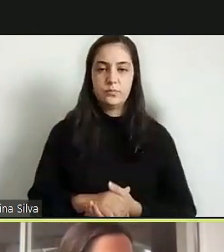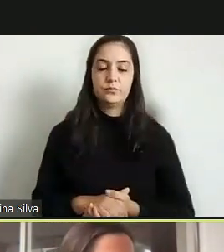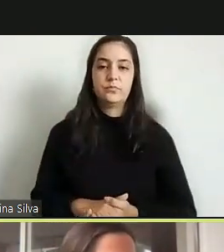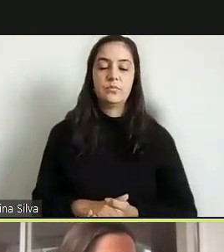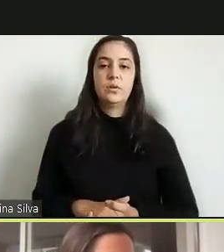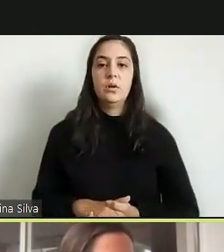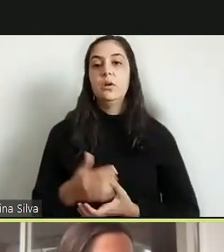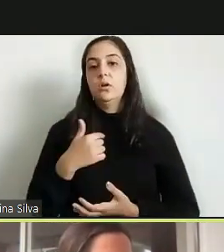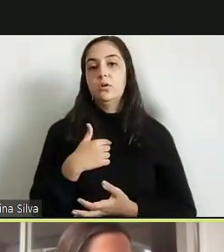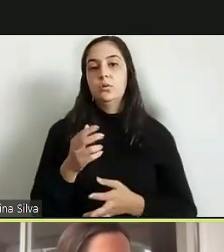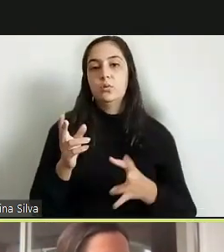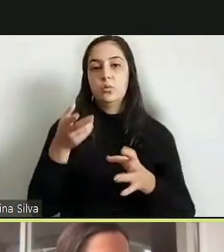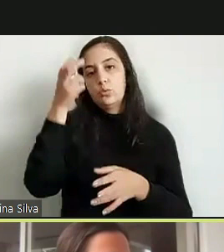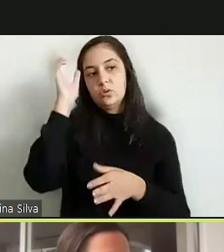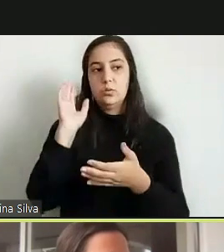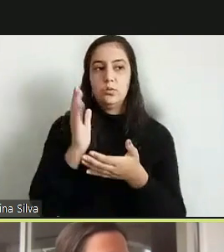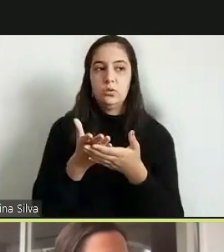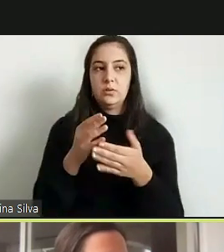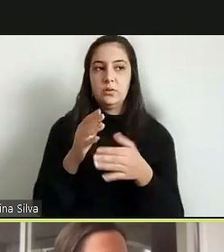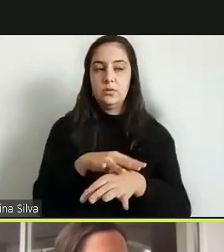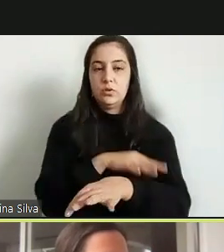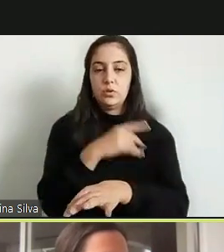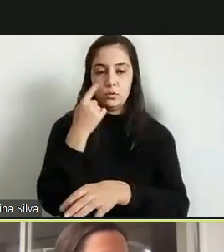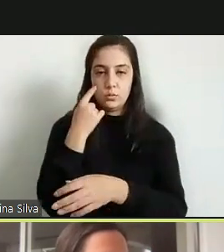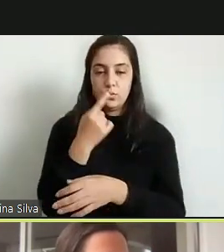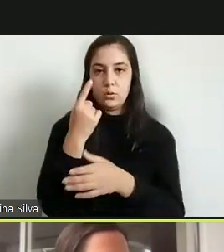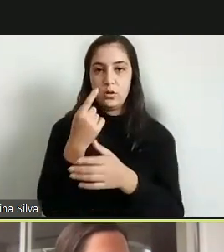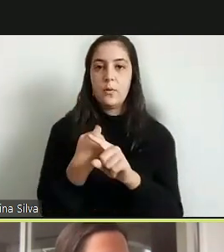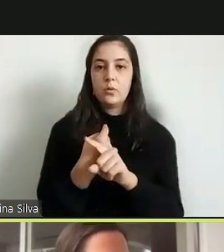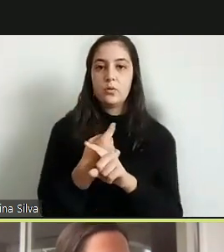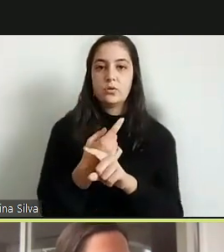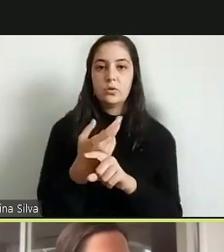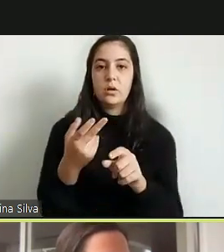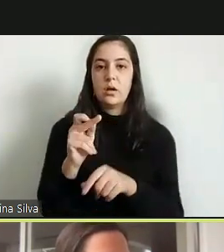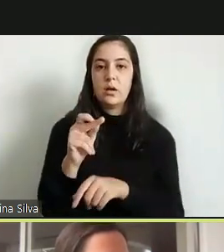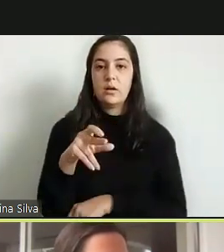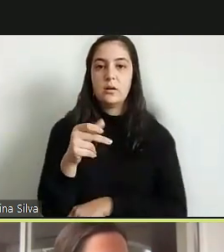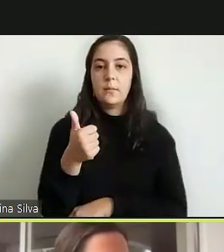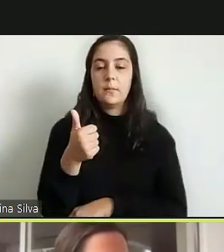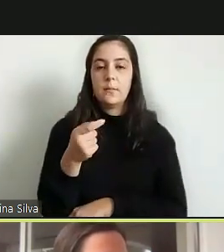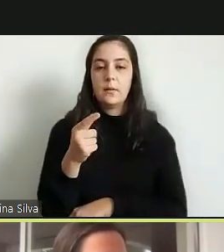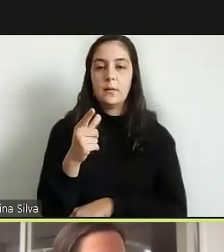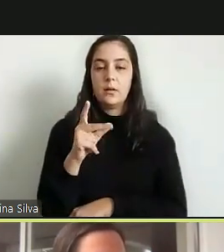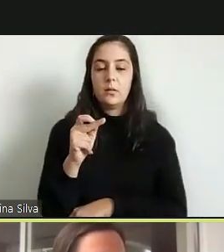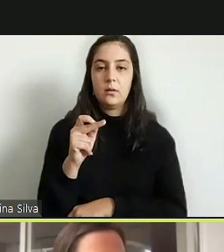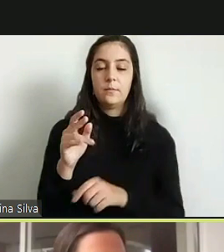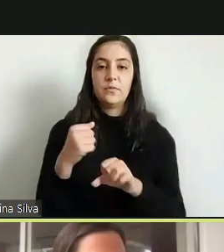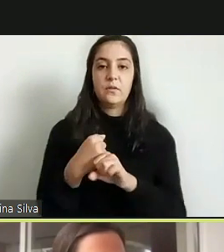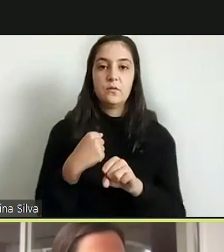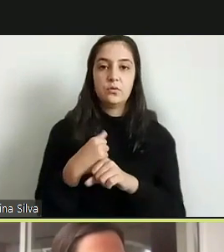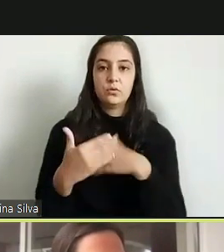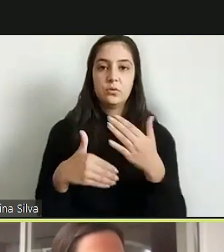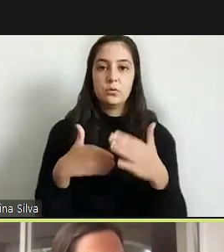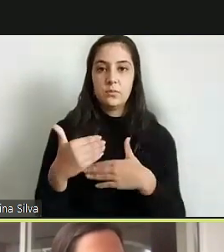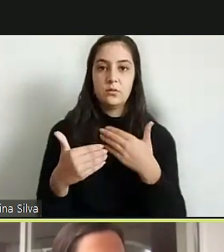em relação ao último conceito da administração pública, aqui um post que vi no outro dia da Anabela Mota Ribeiro, que sobre o funcionamento do